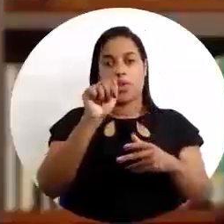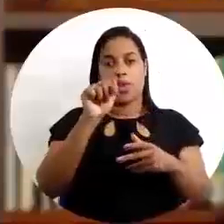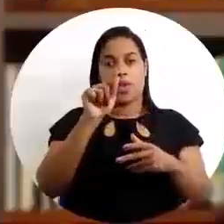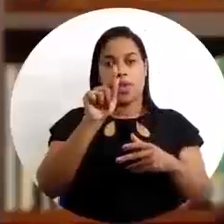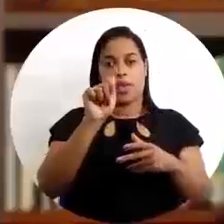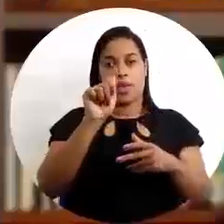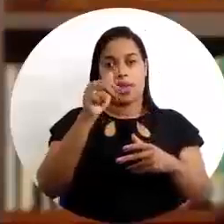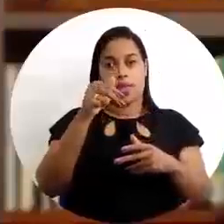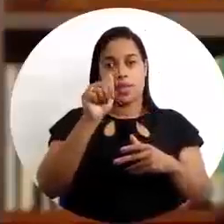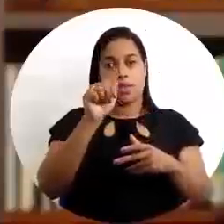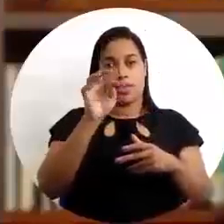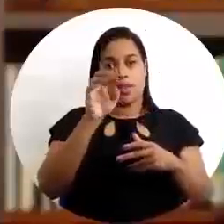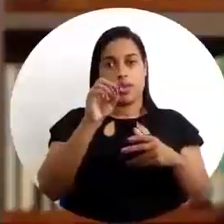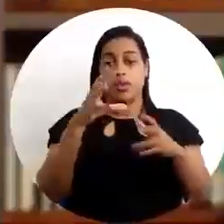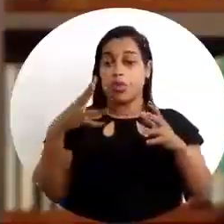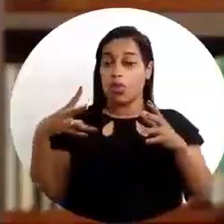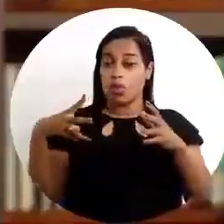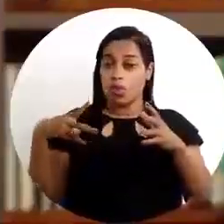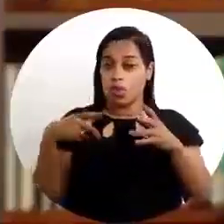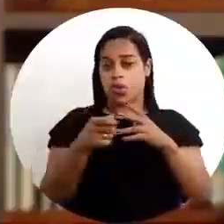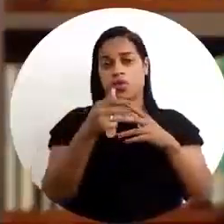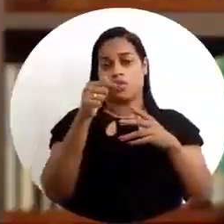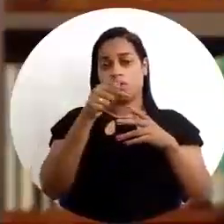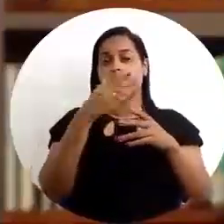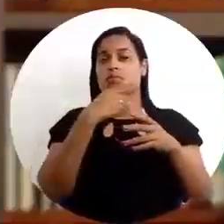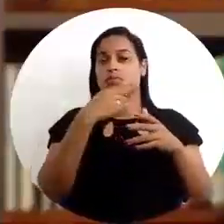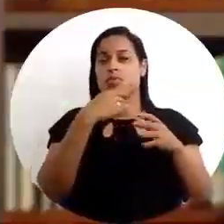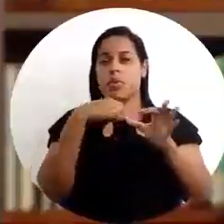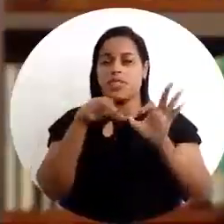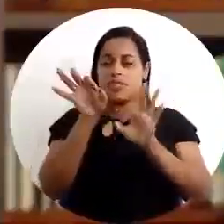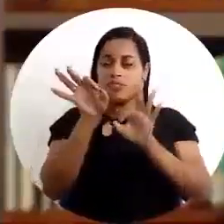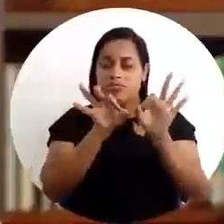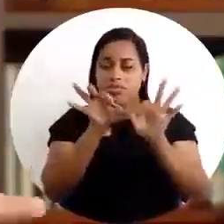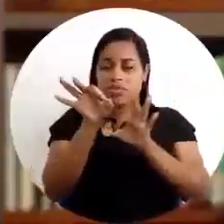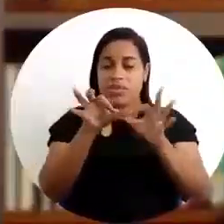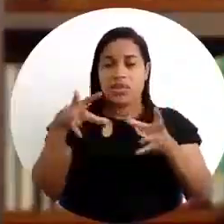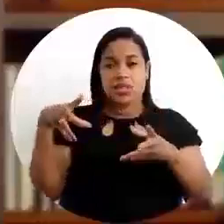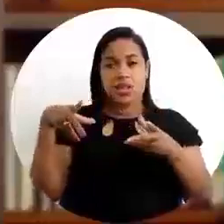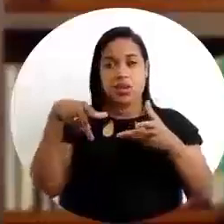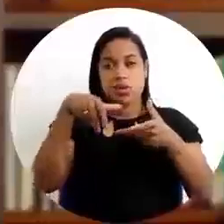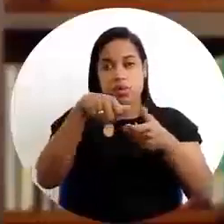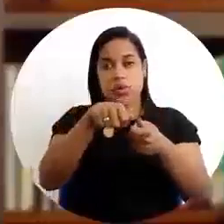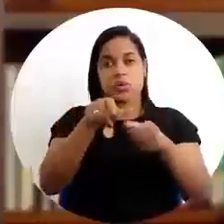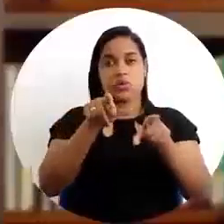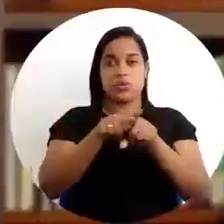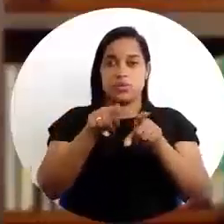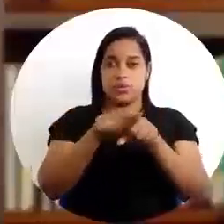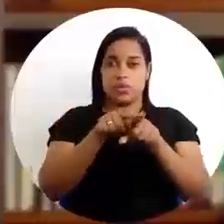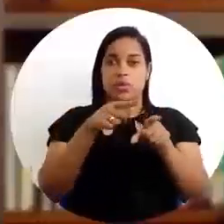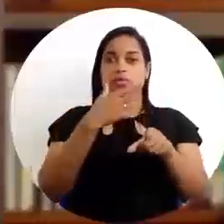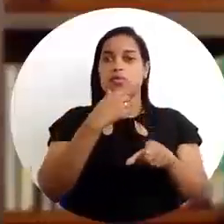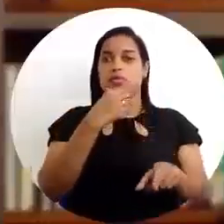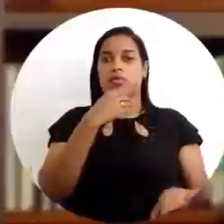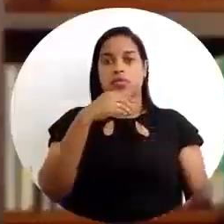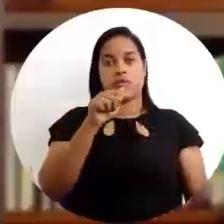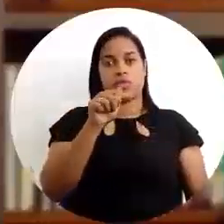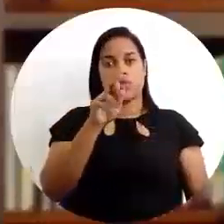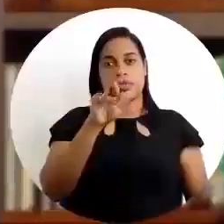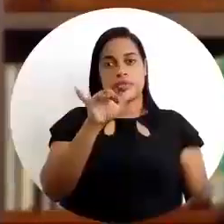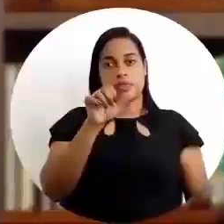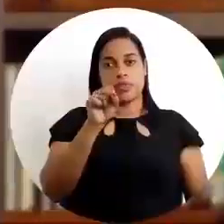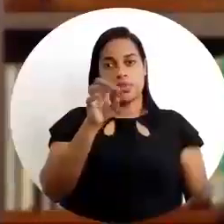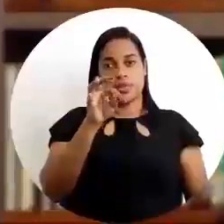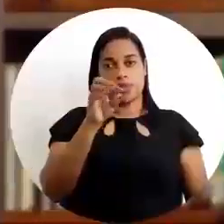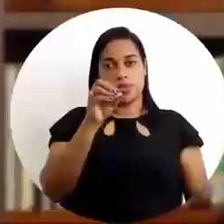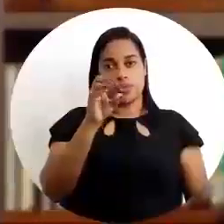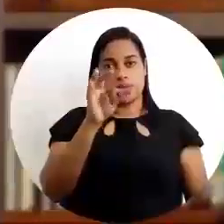mundo. O primeiro homem a categorizar o mundo, para o bem ou para o mal, não sei, foi Aristóteles. E para Aristóteles, a